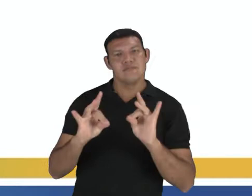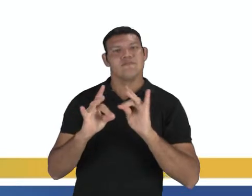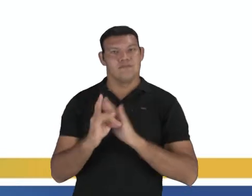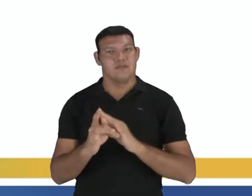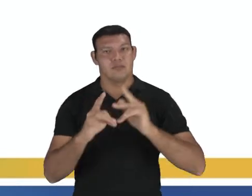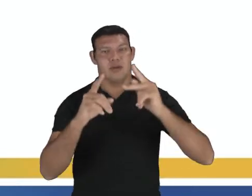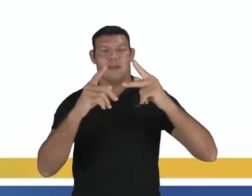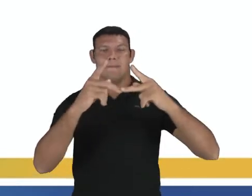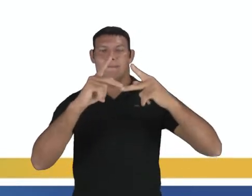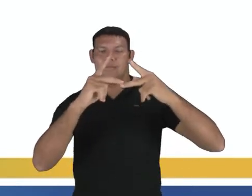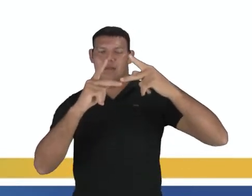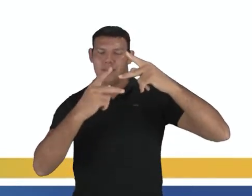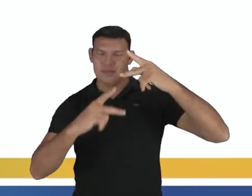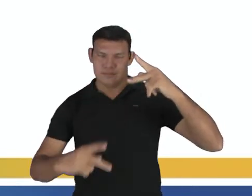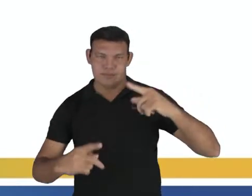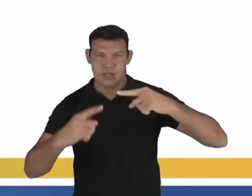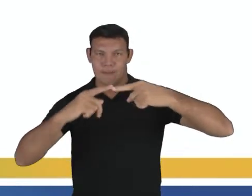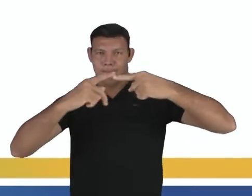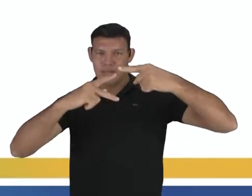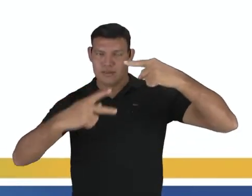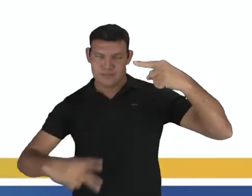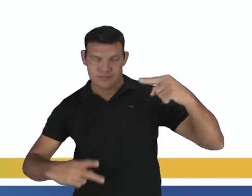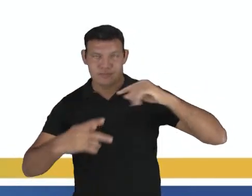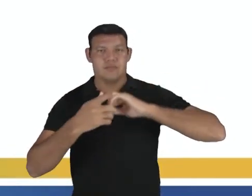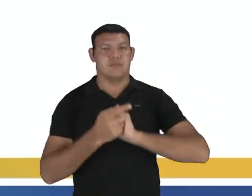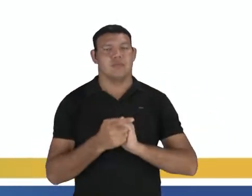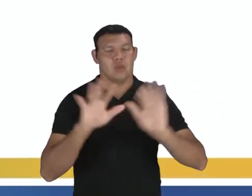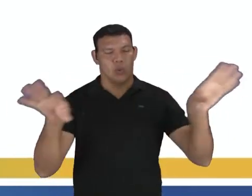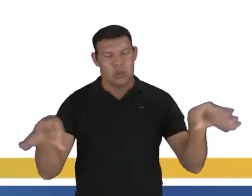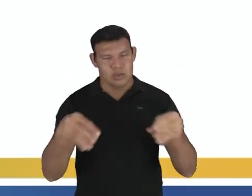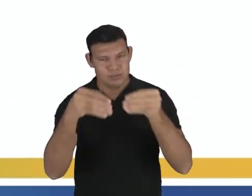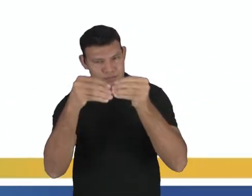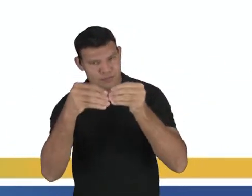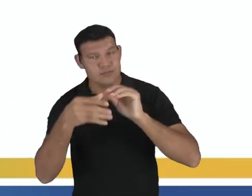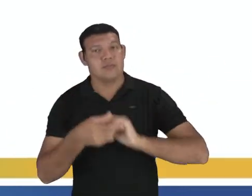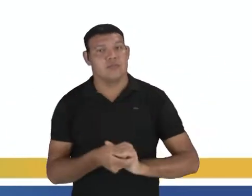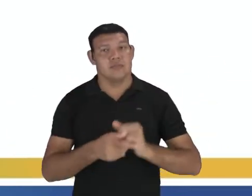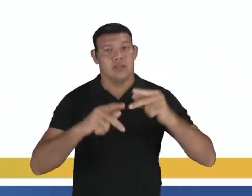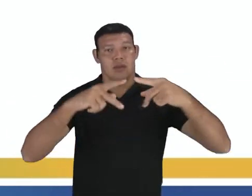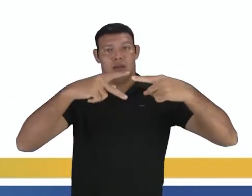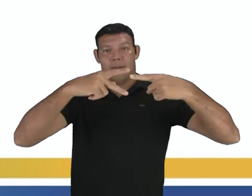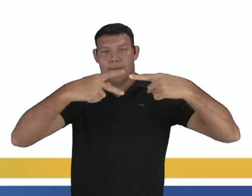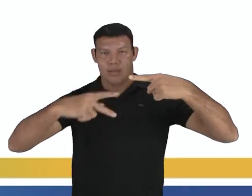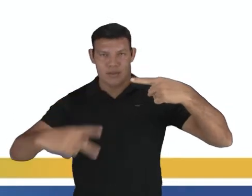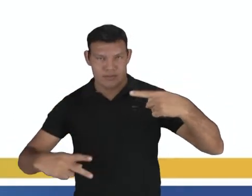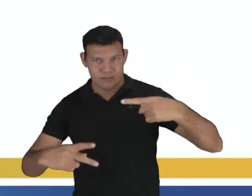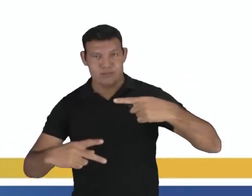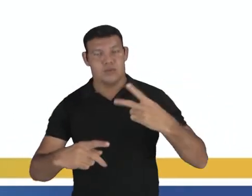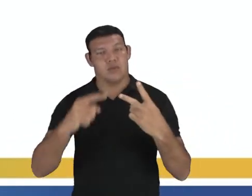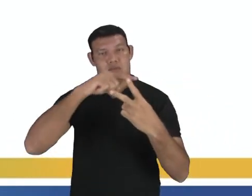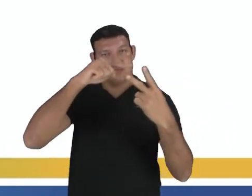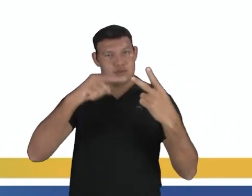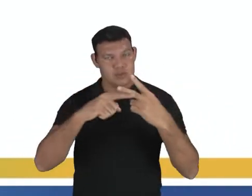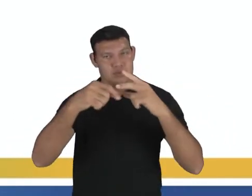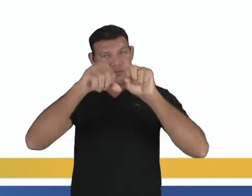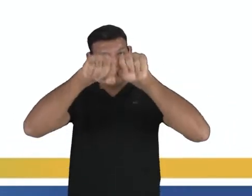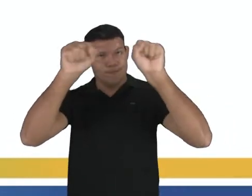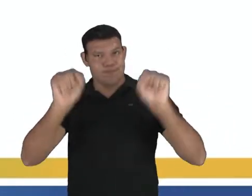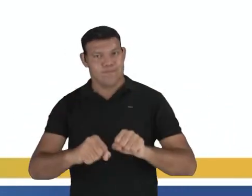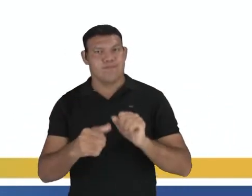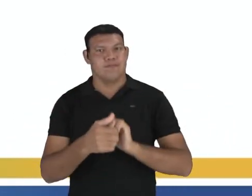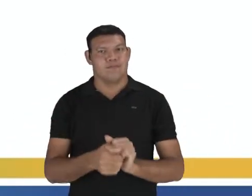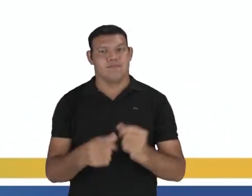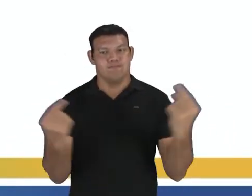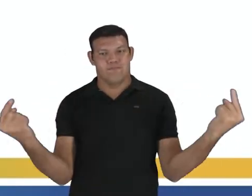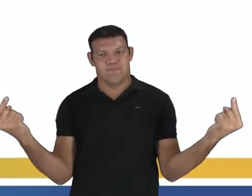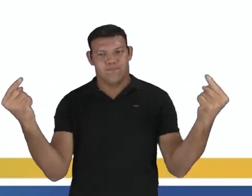falado na aula anterior, se você não viu aproveita para ver, mas de forma muito resumida. Tinha esse paradigma entre esses dois sistemas aí que não